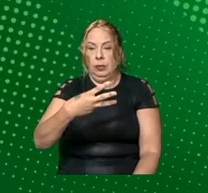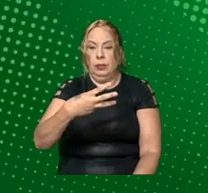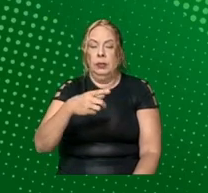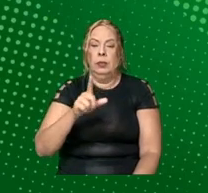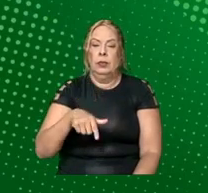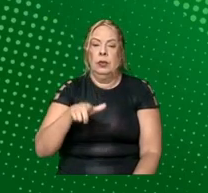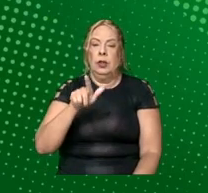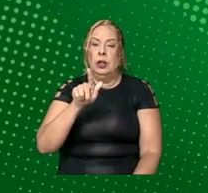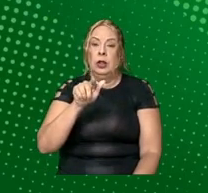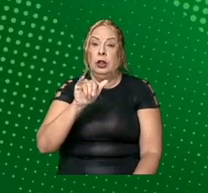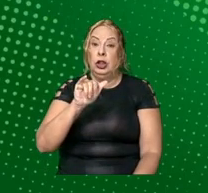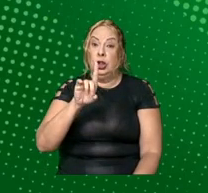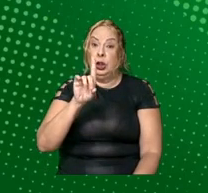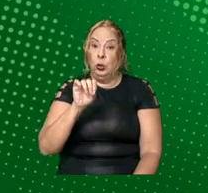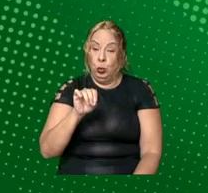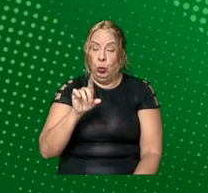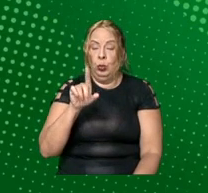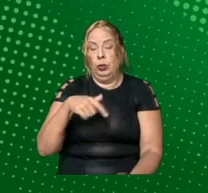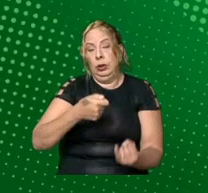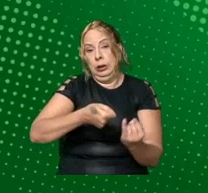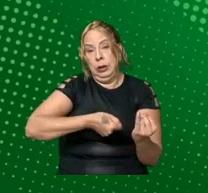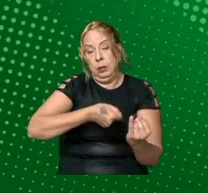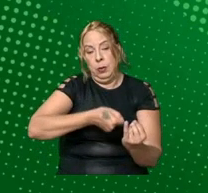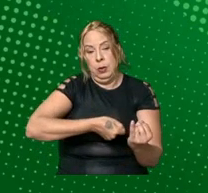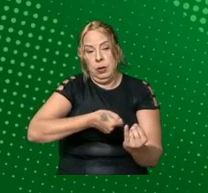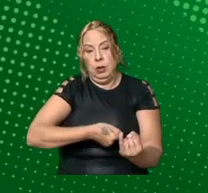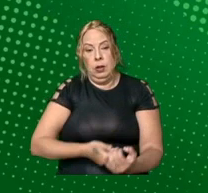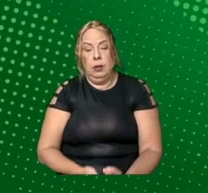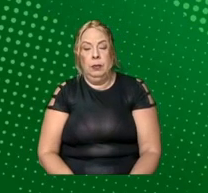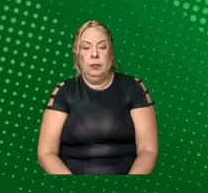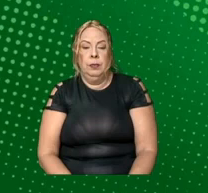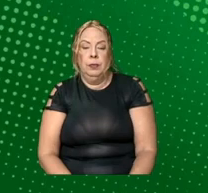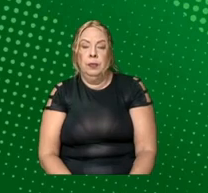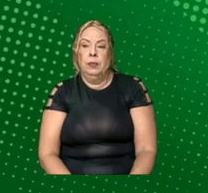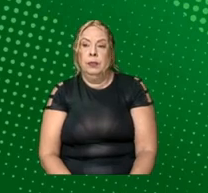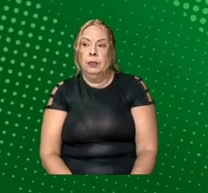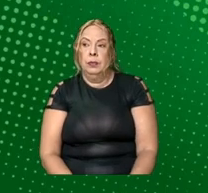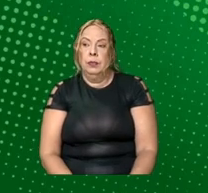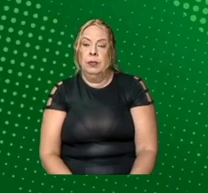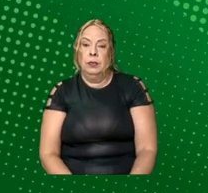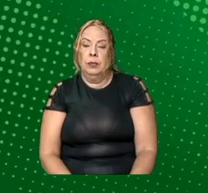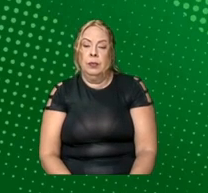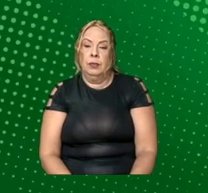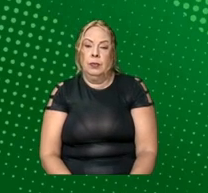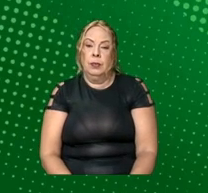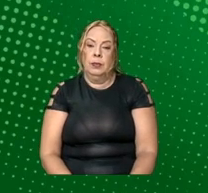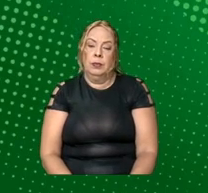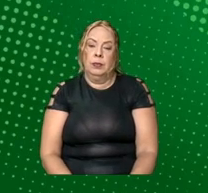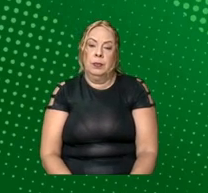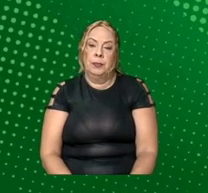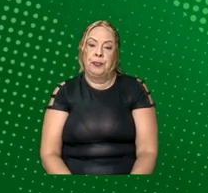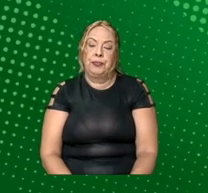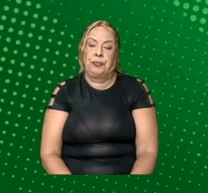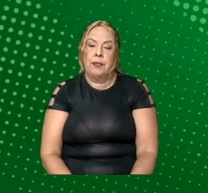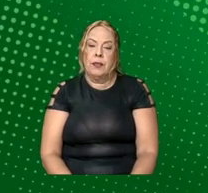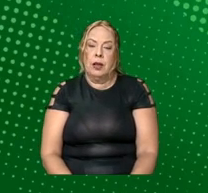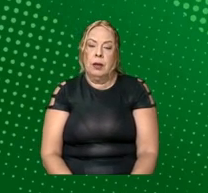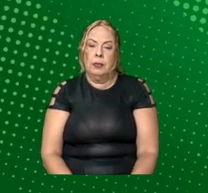131213, Gildo Ramos de Itaporanga, adquiriu com Renê do Pão, em Caueira, Regional